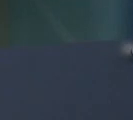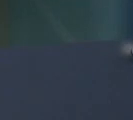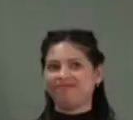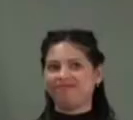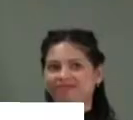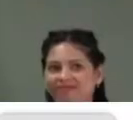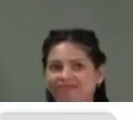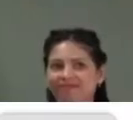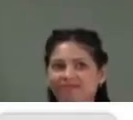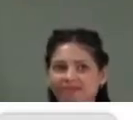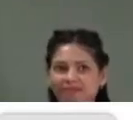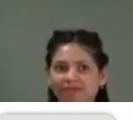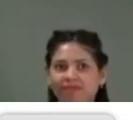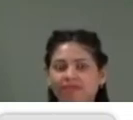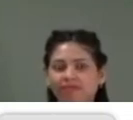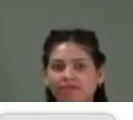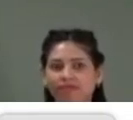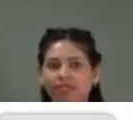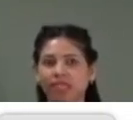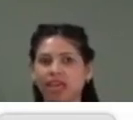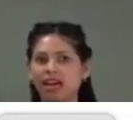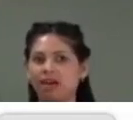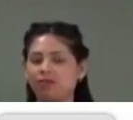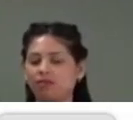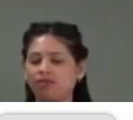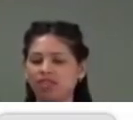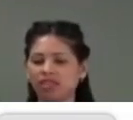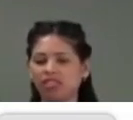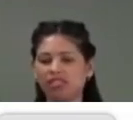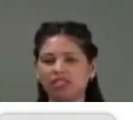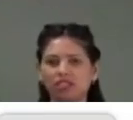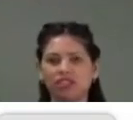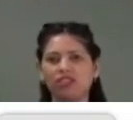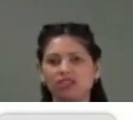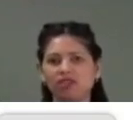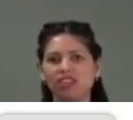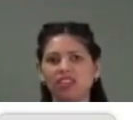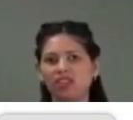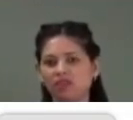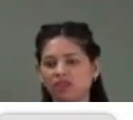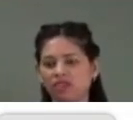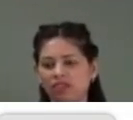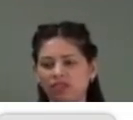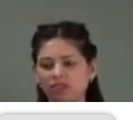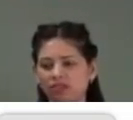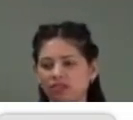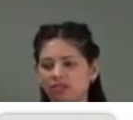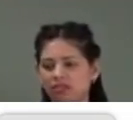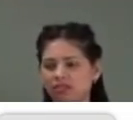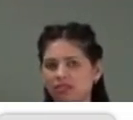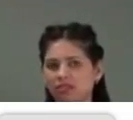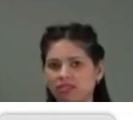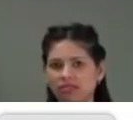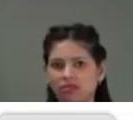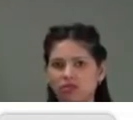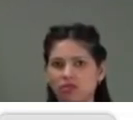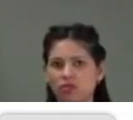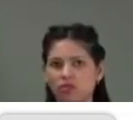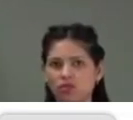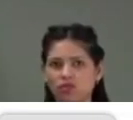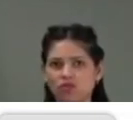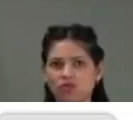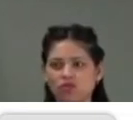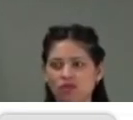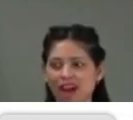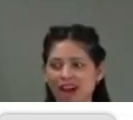organização O Senado Federal aprovou ai orgânica Nacional das polícias civis com o objetivo de servir como base para as leis